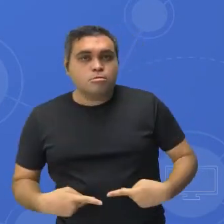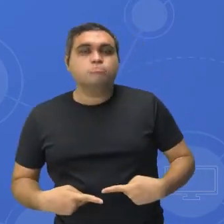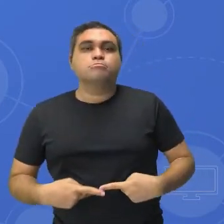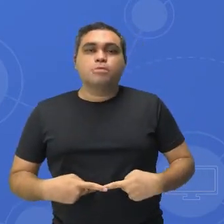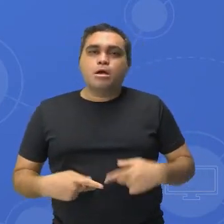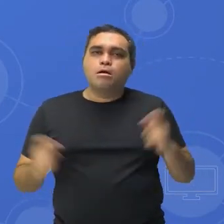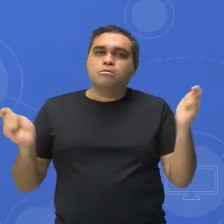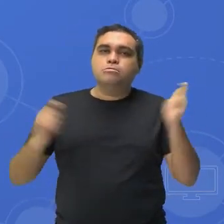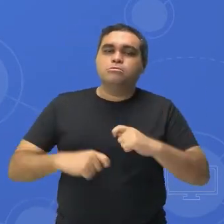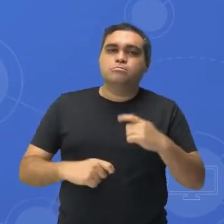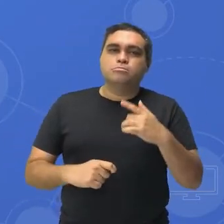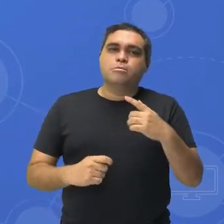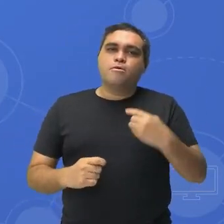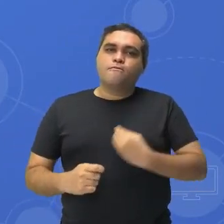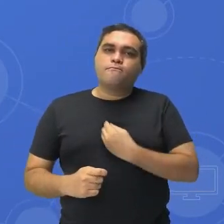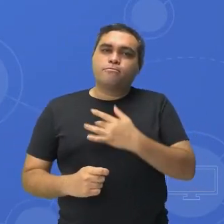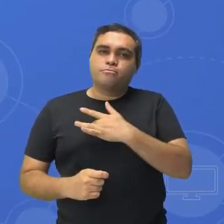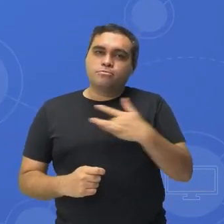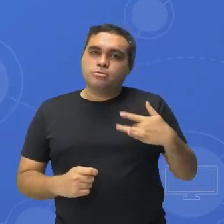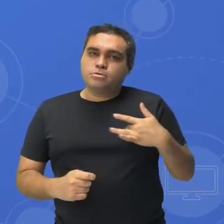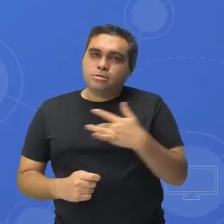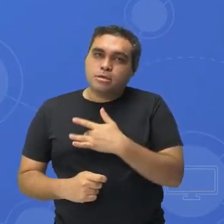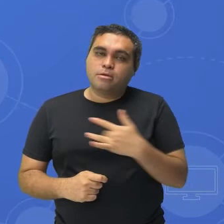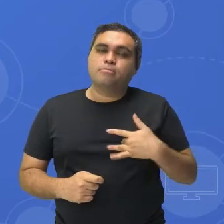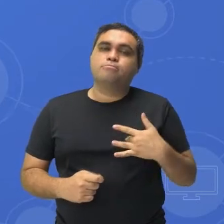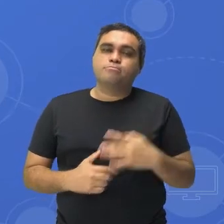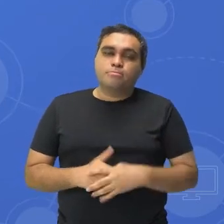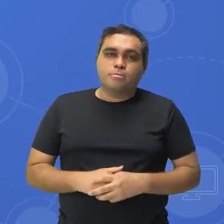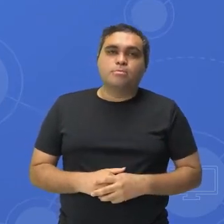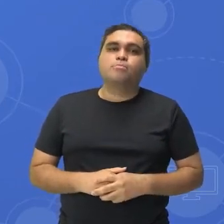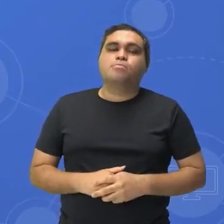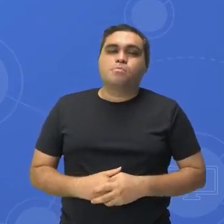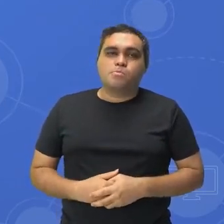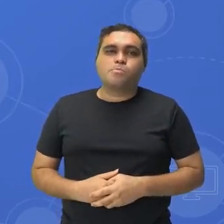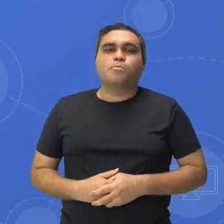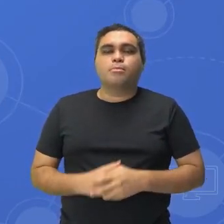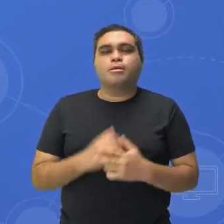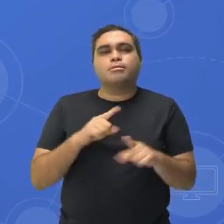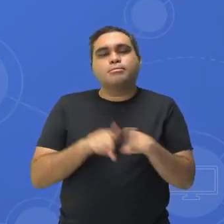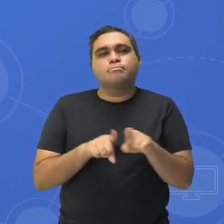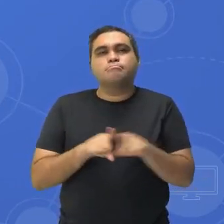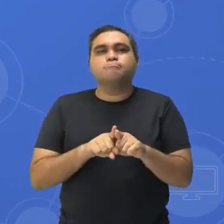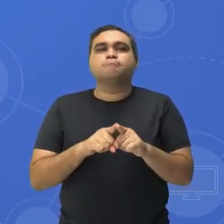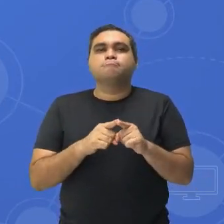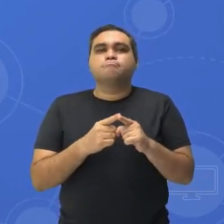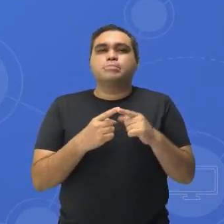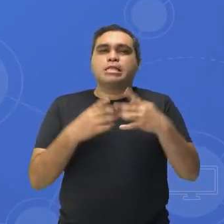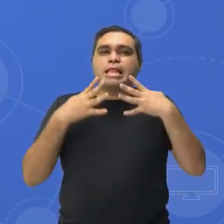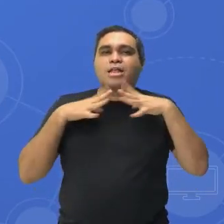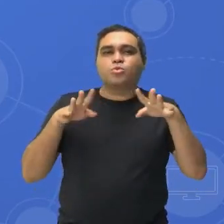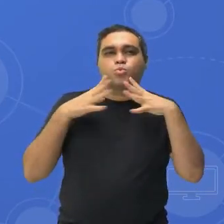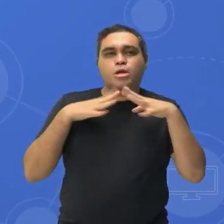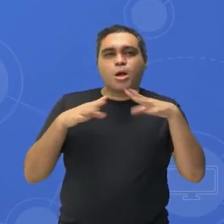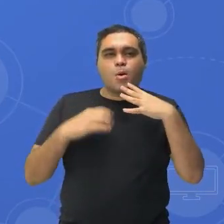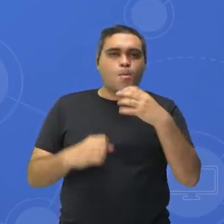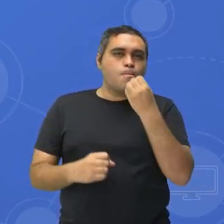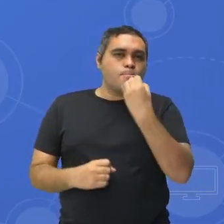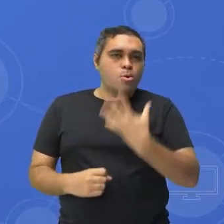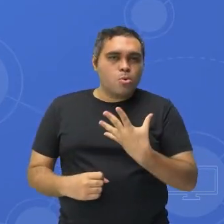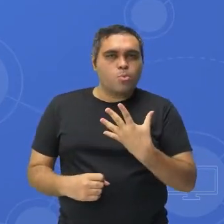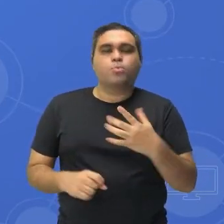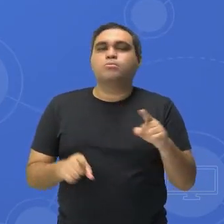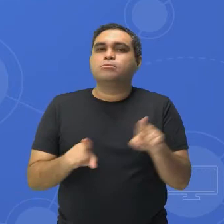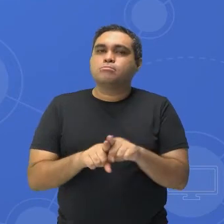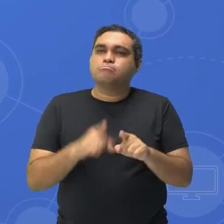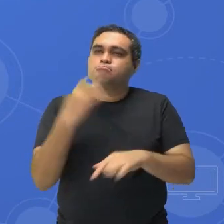ter uma vida saudável. Uma natureza agradável. Não é isso? O meio